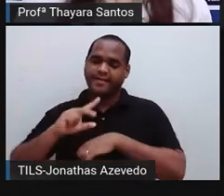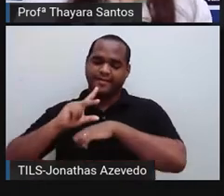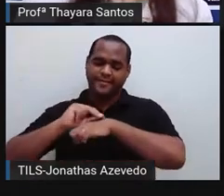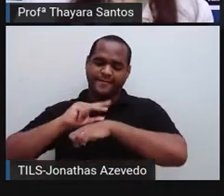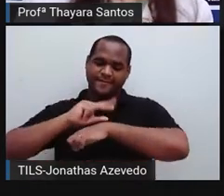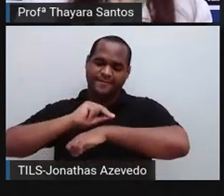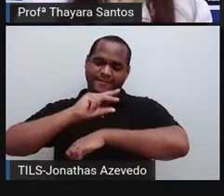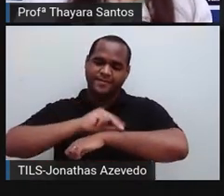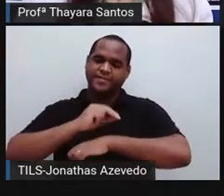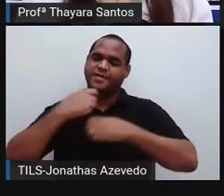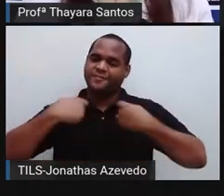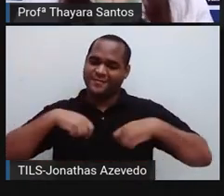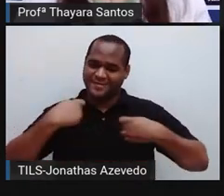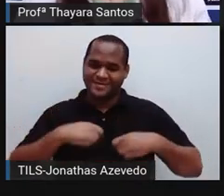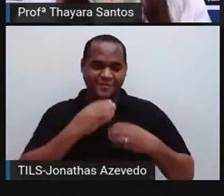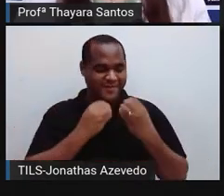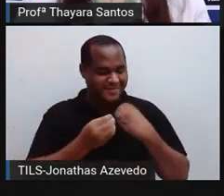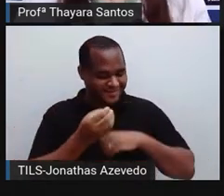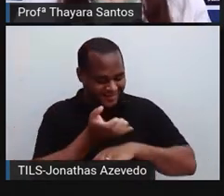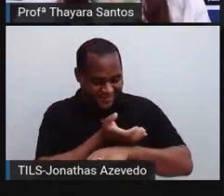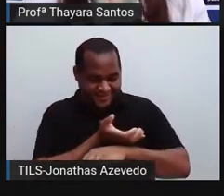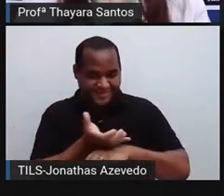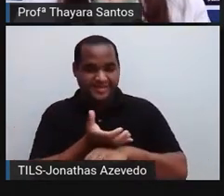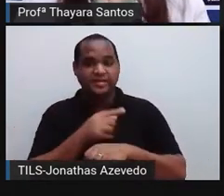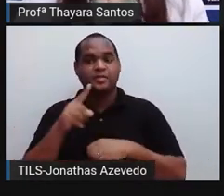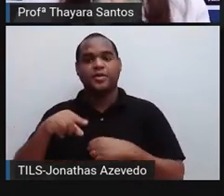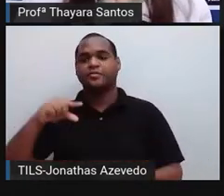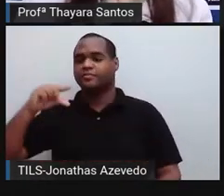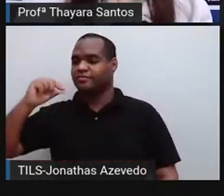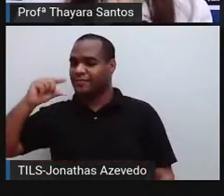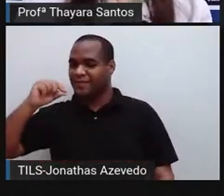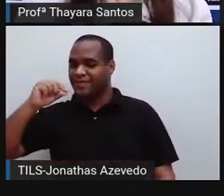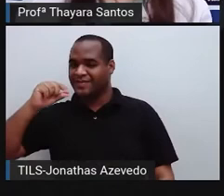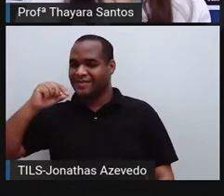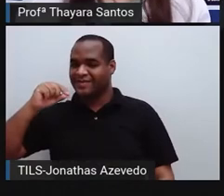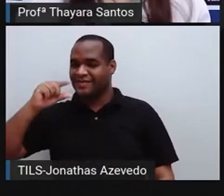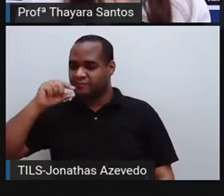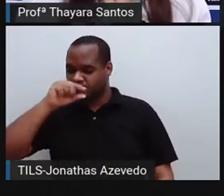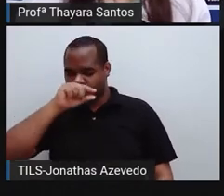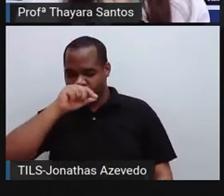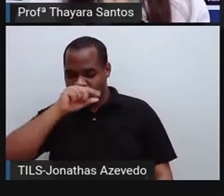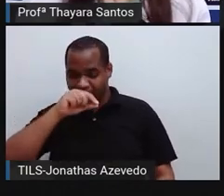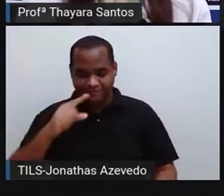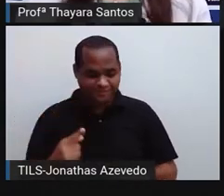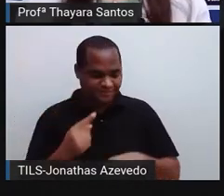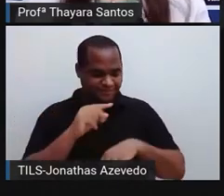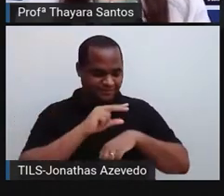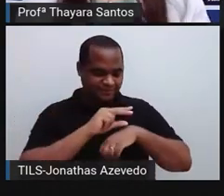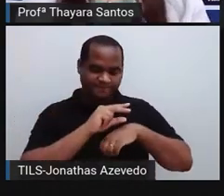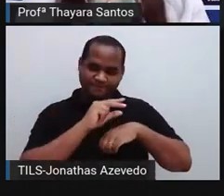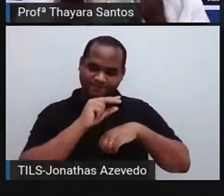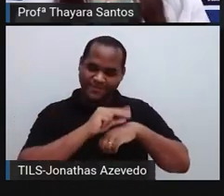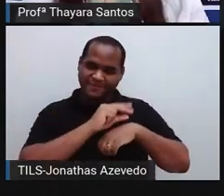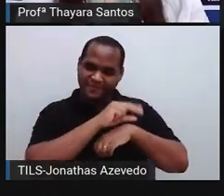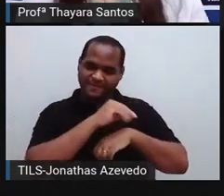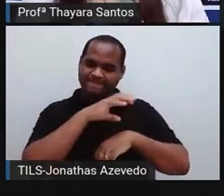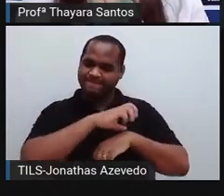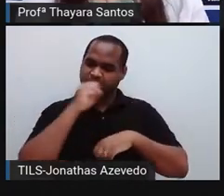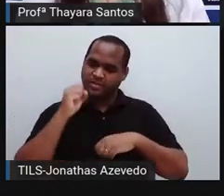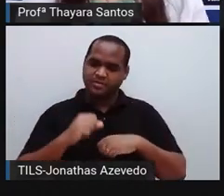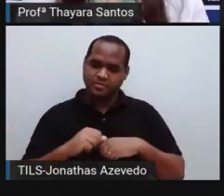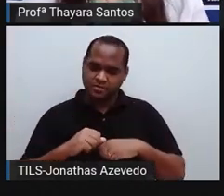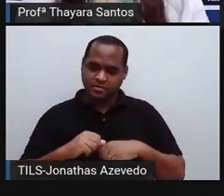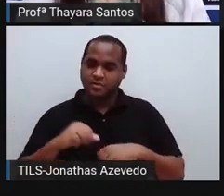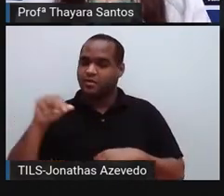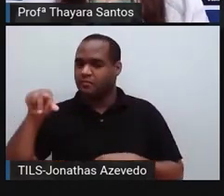ele se alimenta da grama. Depois, o pássaro vai lá e se alimenta desse gafanhoto. Então, e por último, o